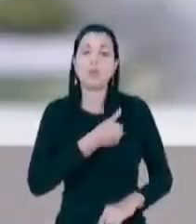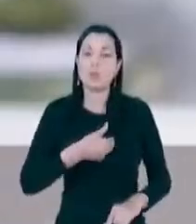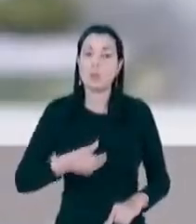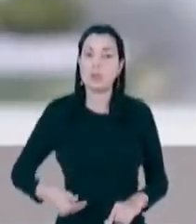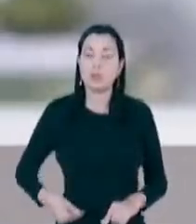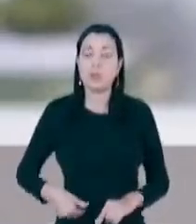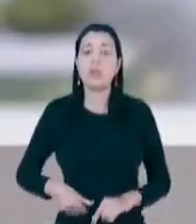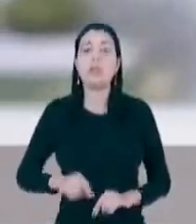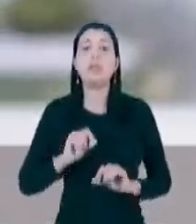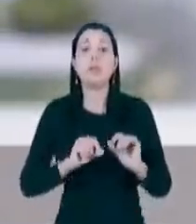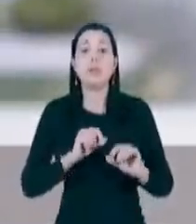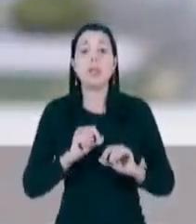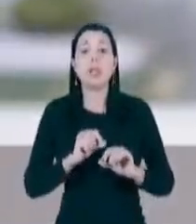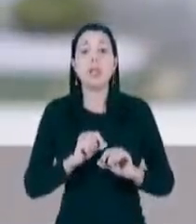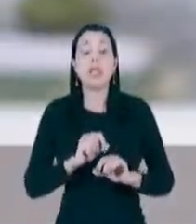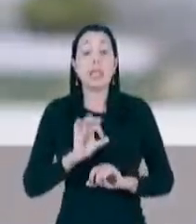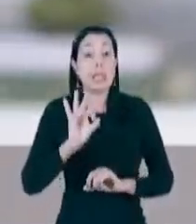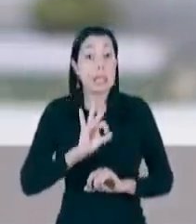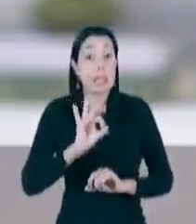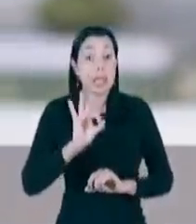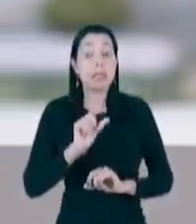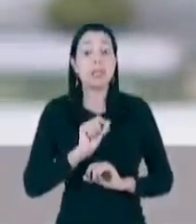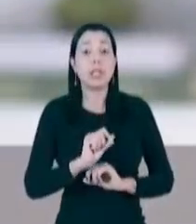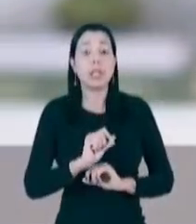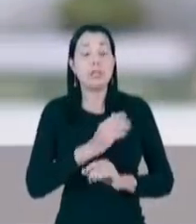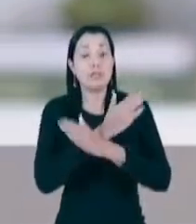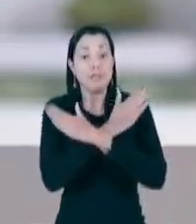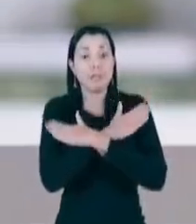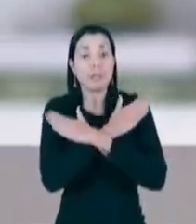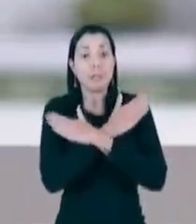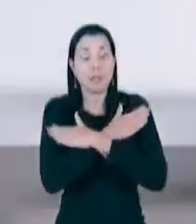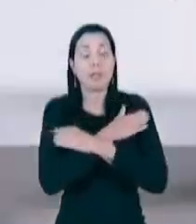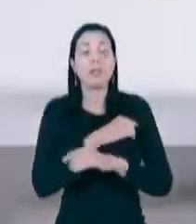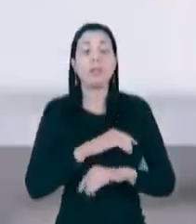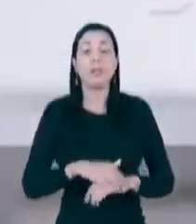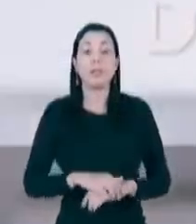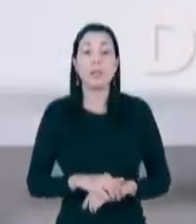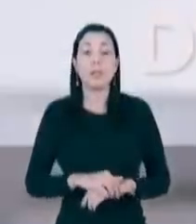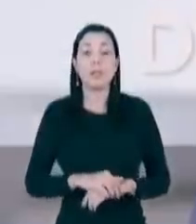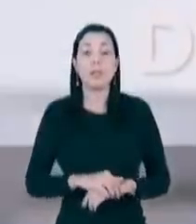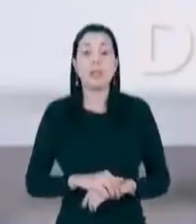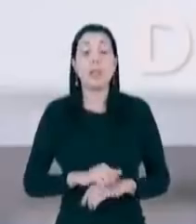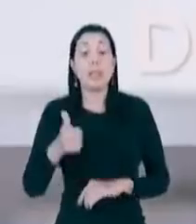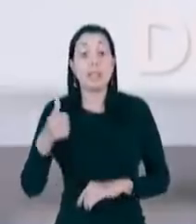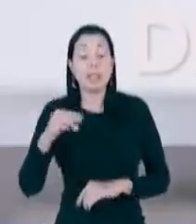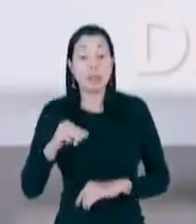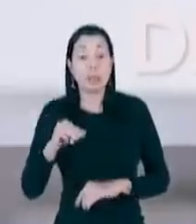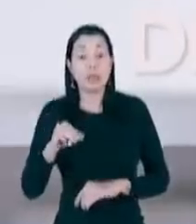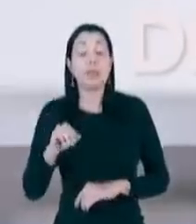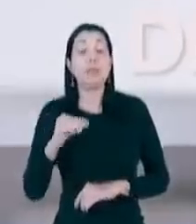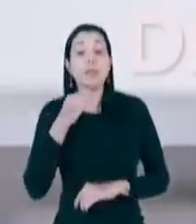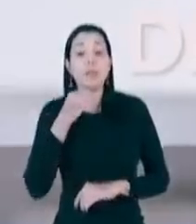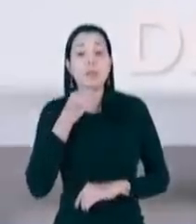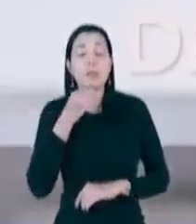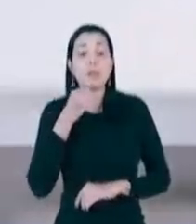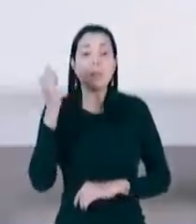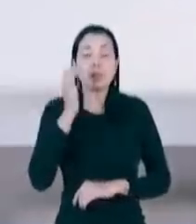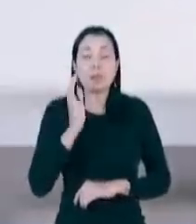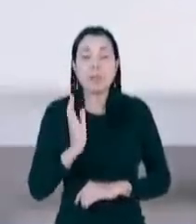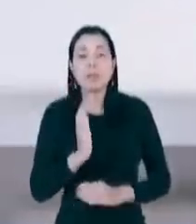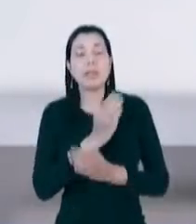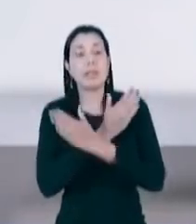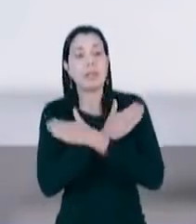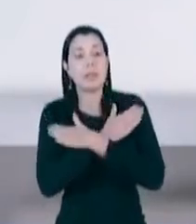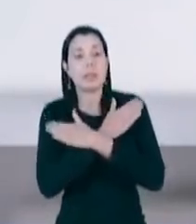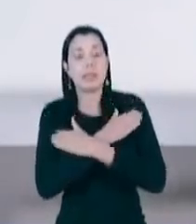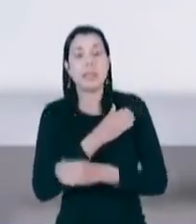deu lugar a uma taxa recorde de desemprego e desalento. Além dos 14 milhões de brasileiros desempregados,